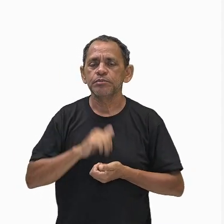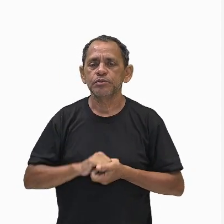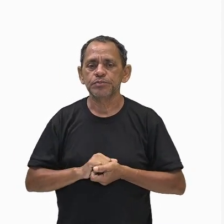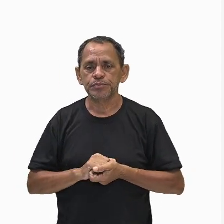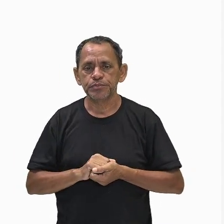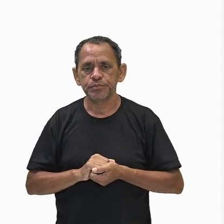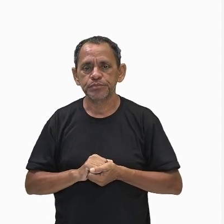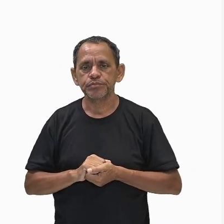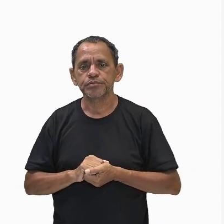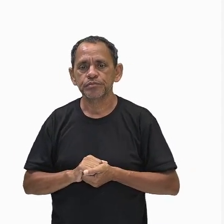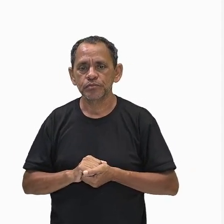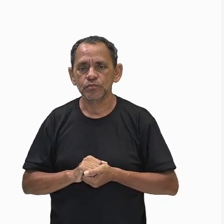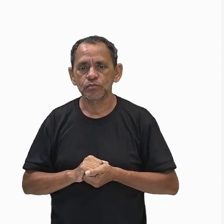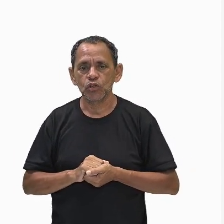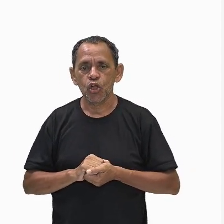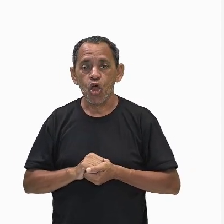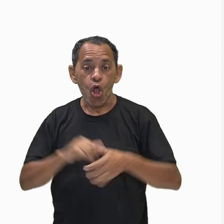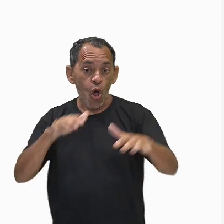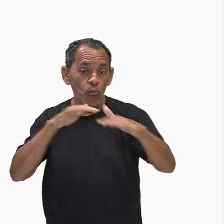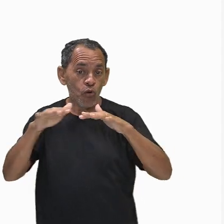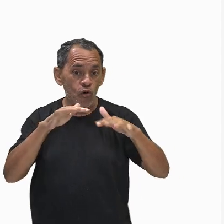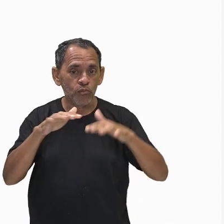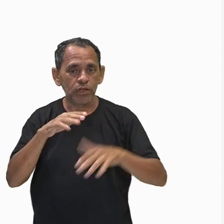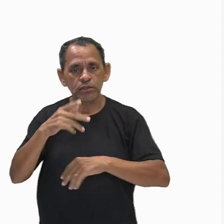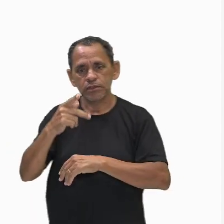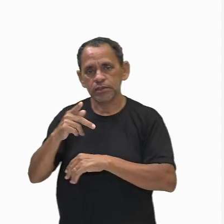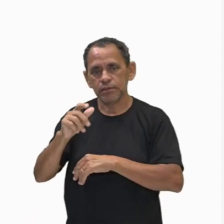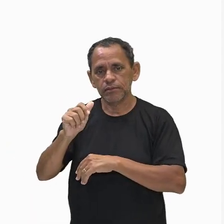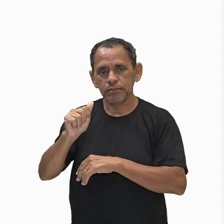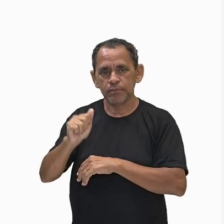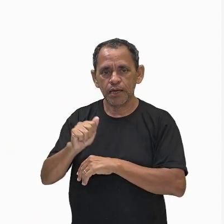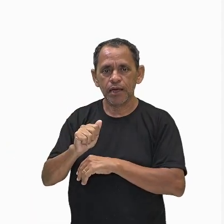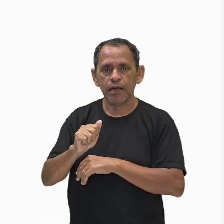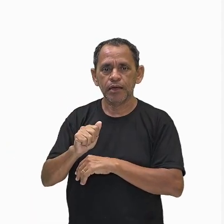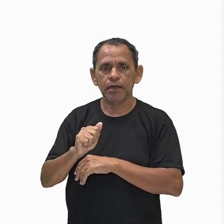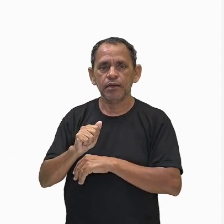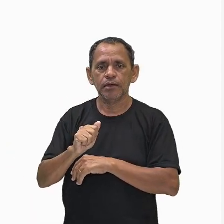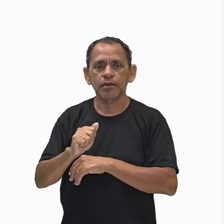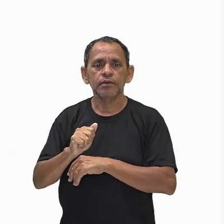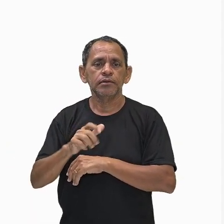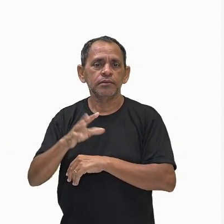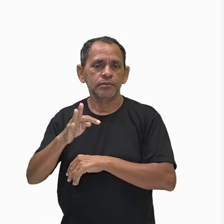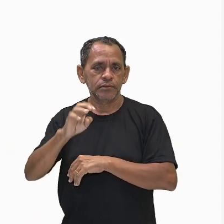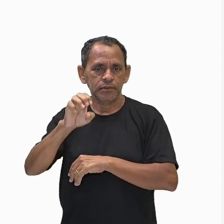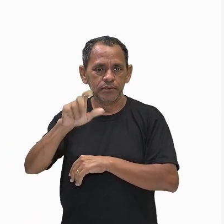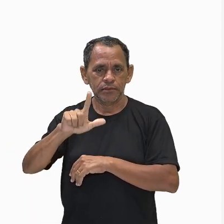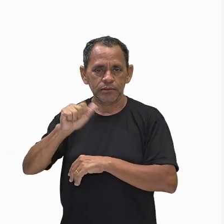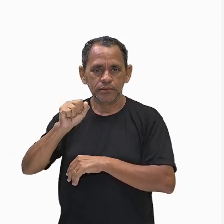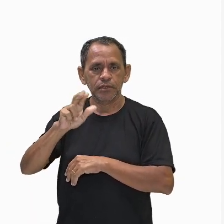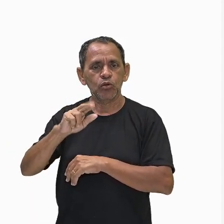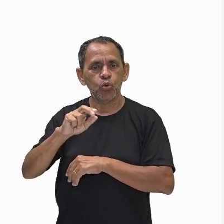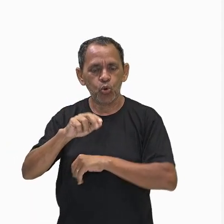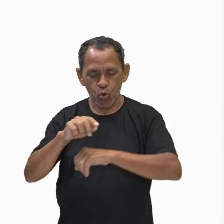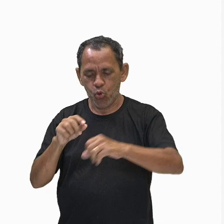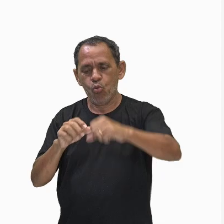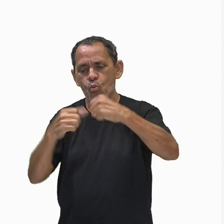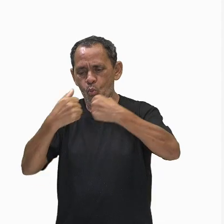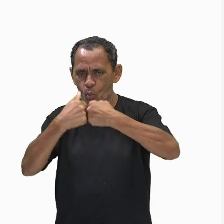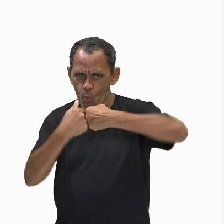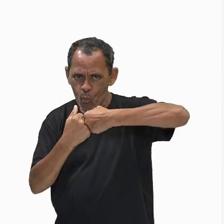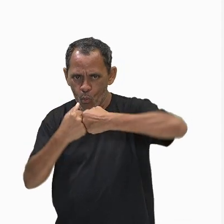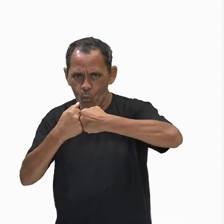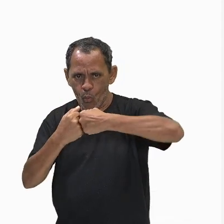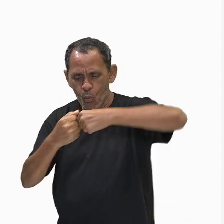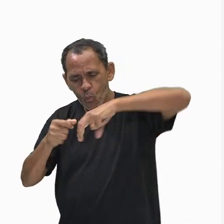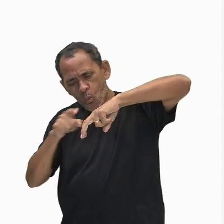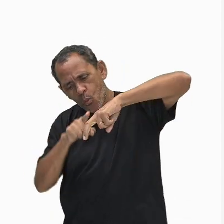arco reflexo o movimento patelar, né, do joelho. Ele ali é um experimento, digamos assim,